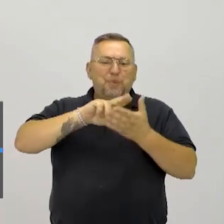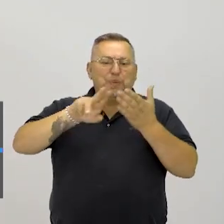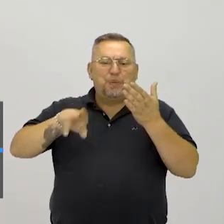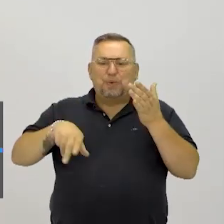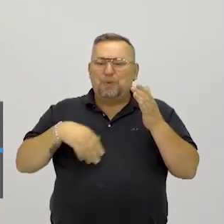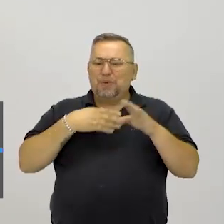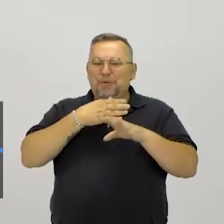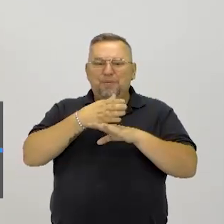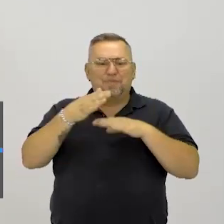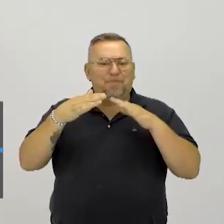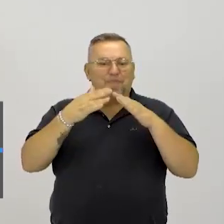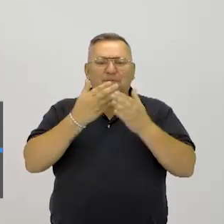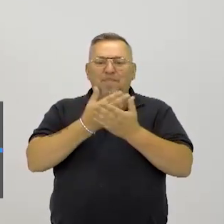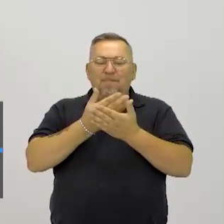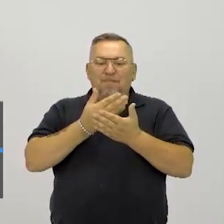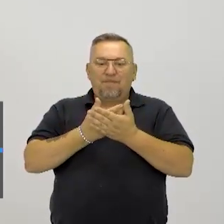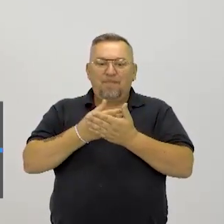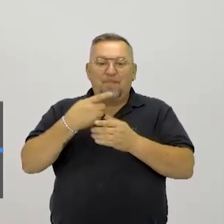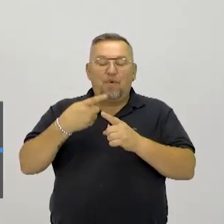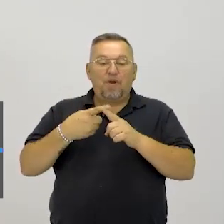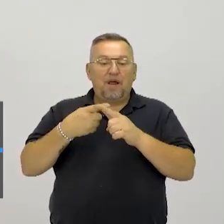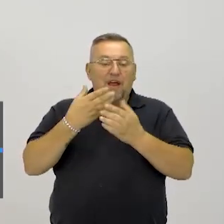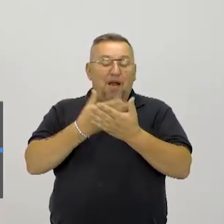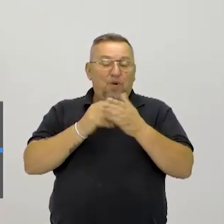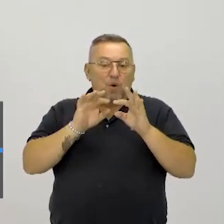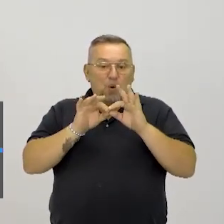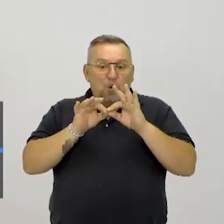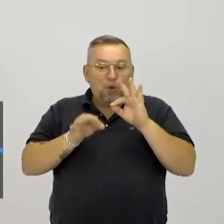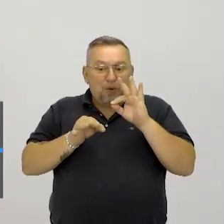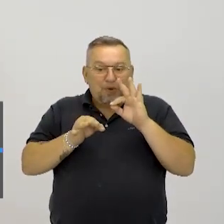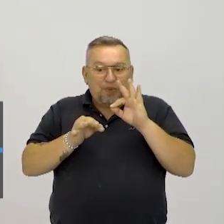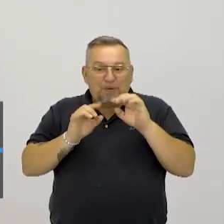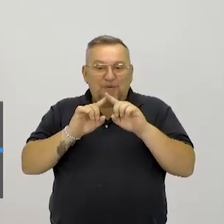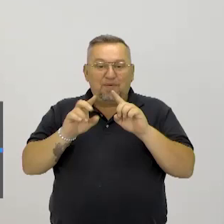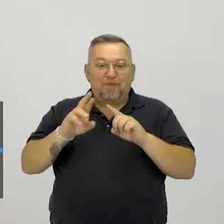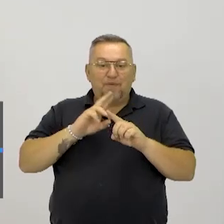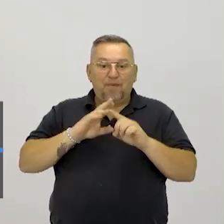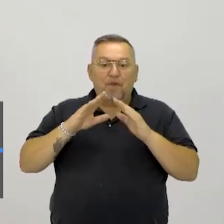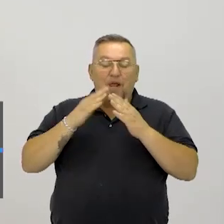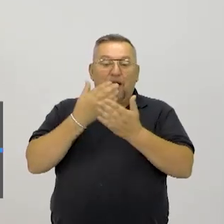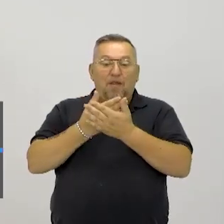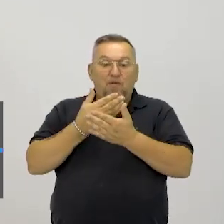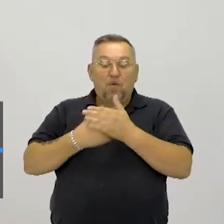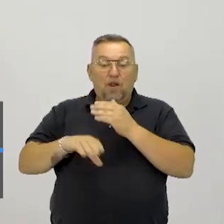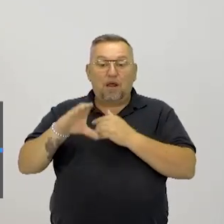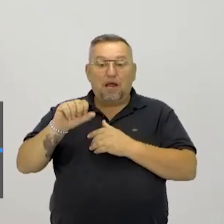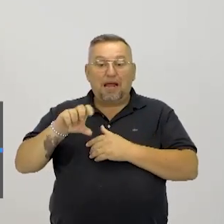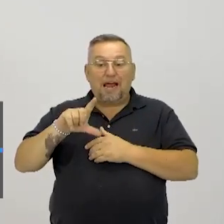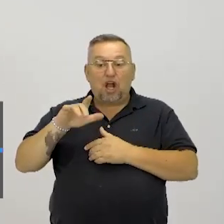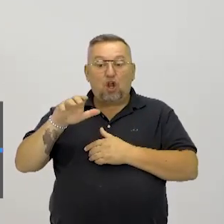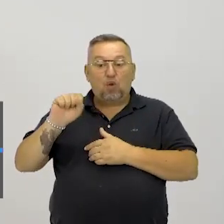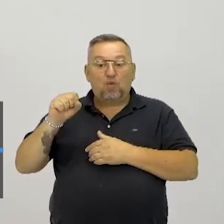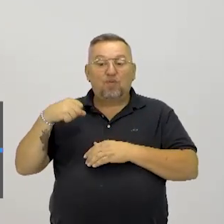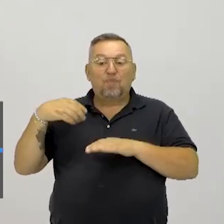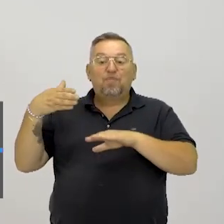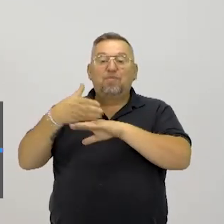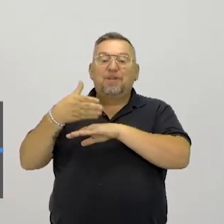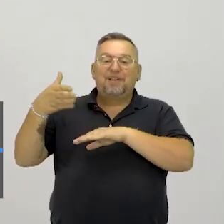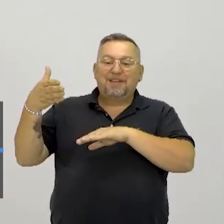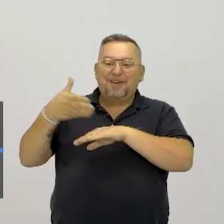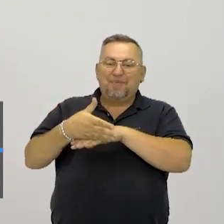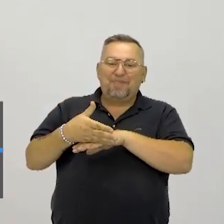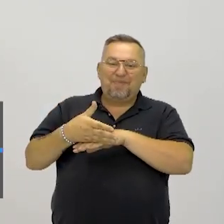aqui pedindo bom dia, a gente deixa de falar alguns, porque a aula é curta, né? Mas tem a Escola Estadual Carlos Liberali também aqui